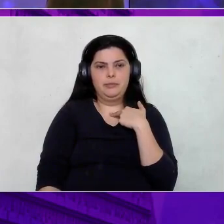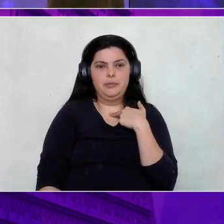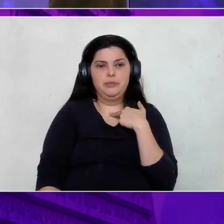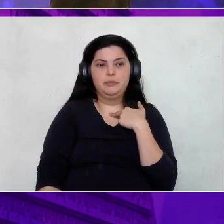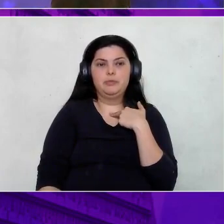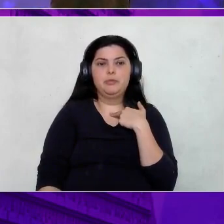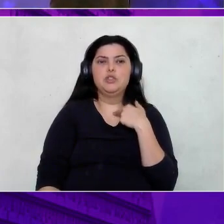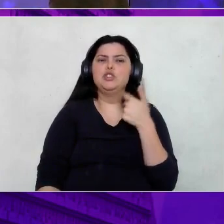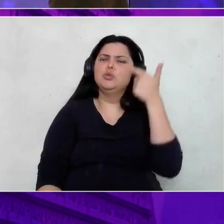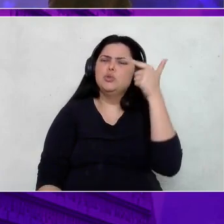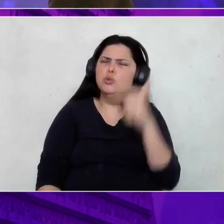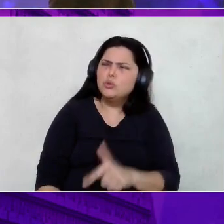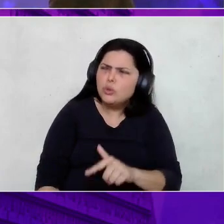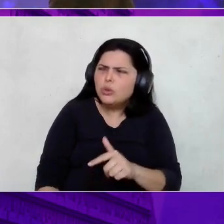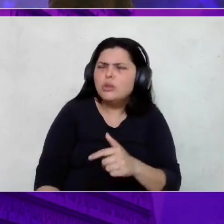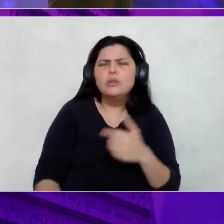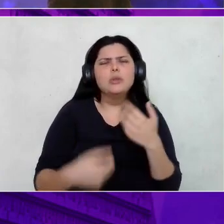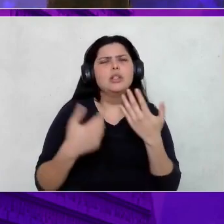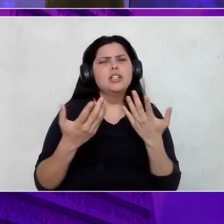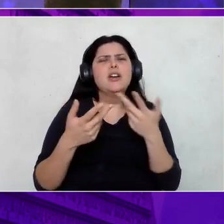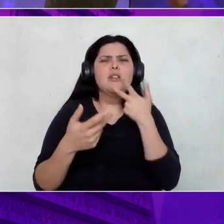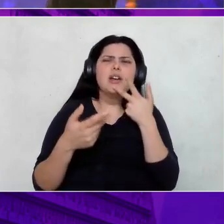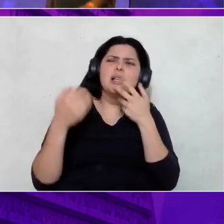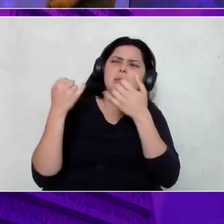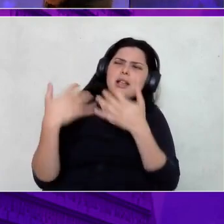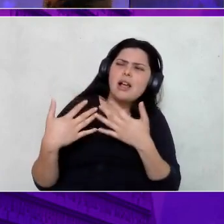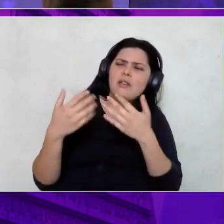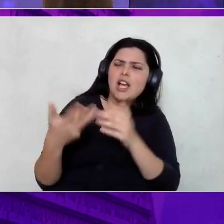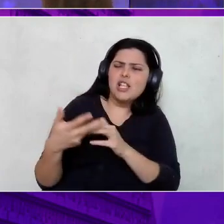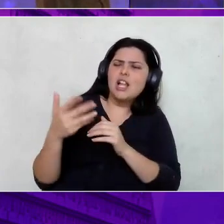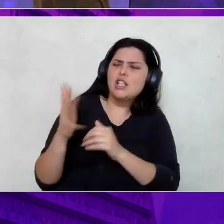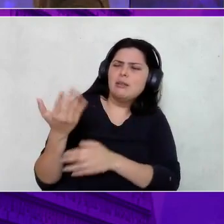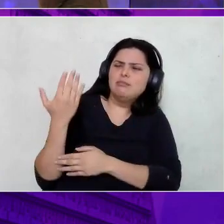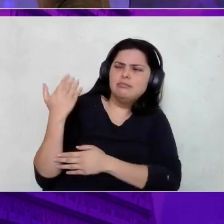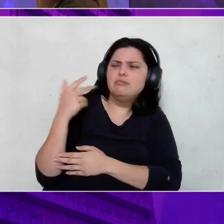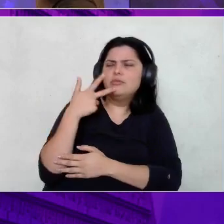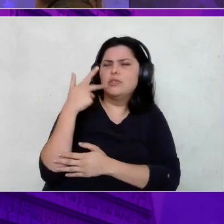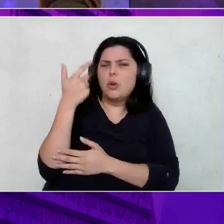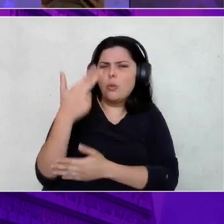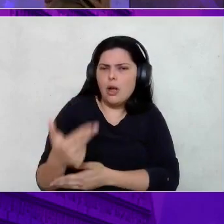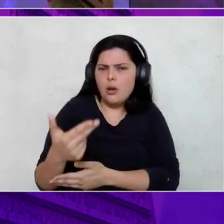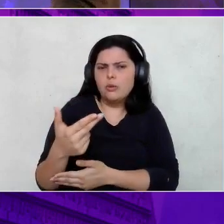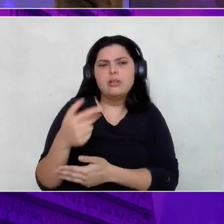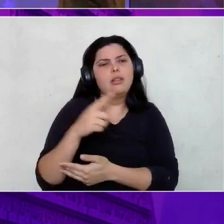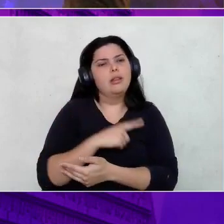Pô, mas a gente já falava isso sobre Agile, só que agora tem mais.